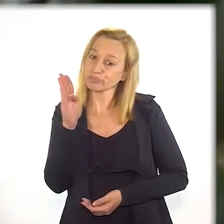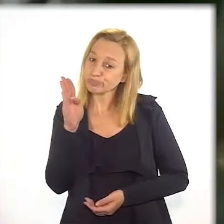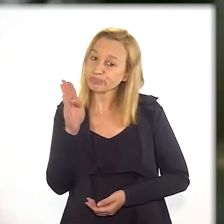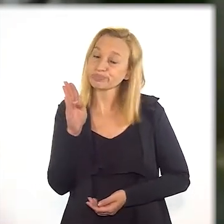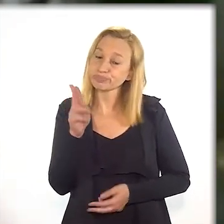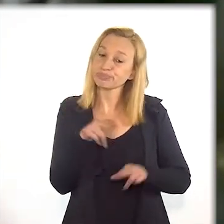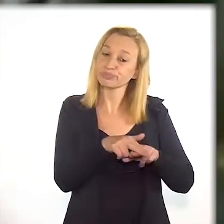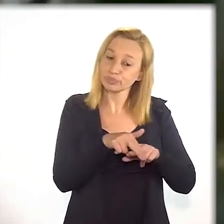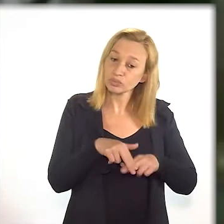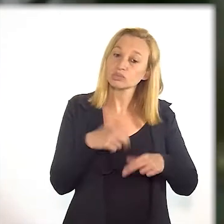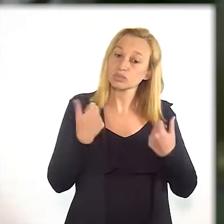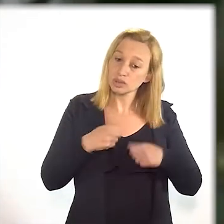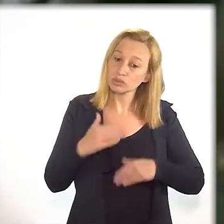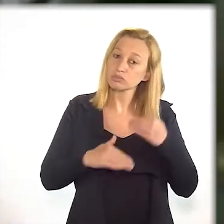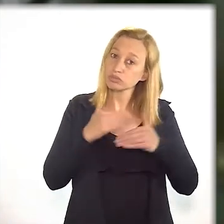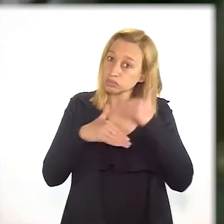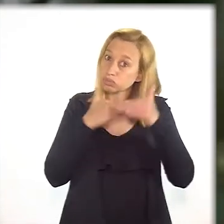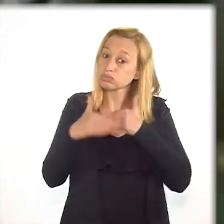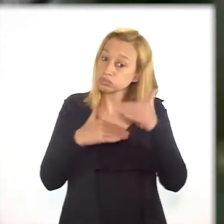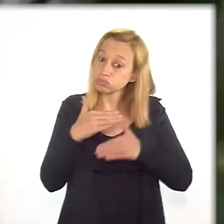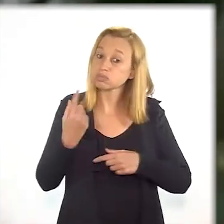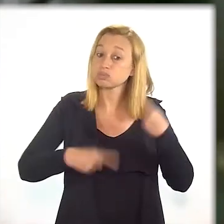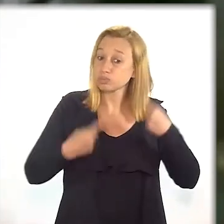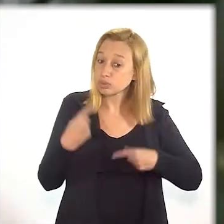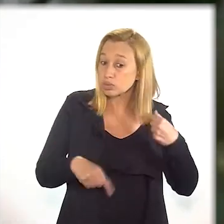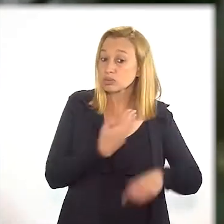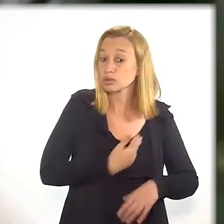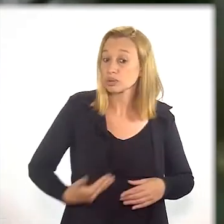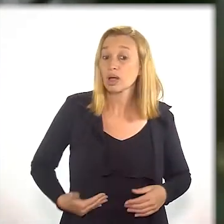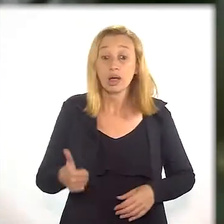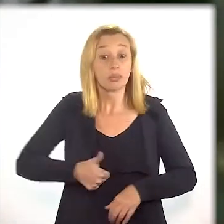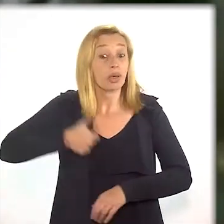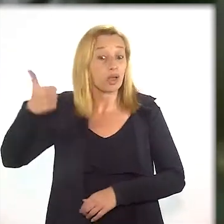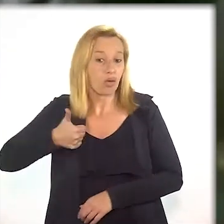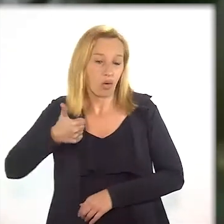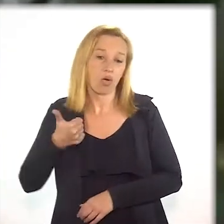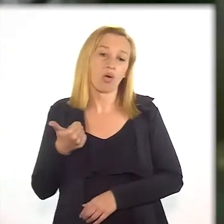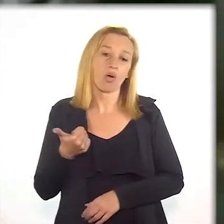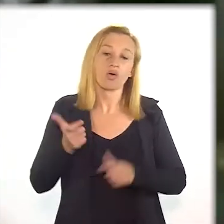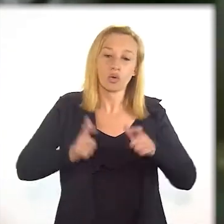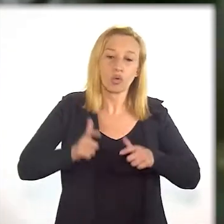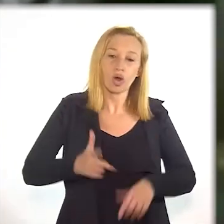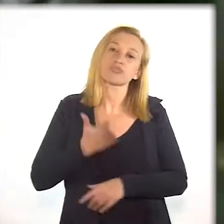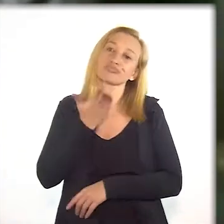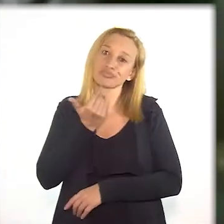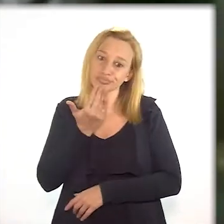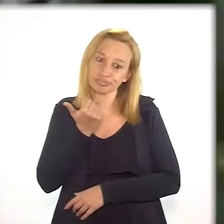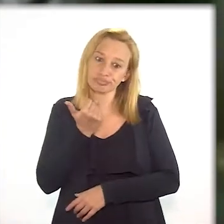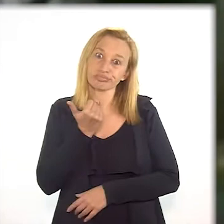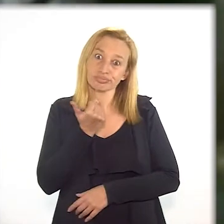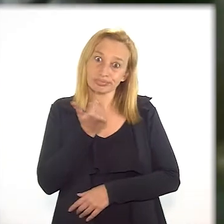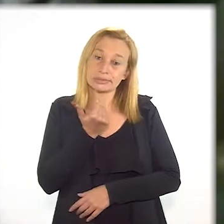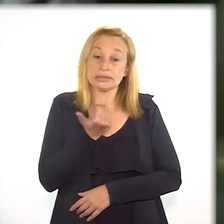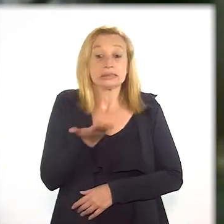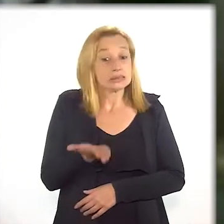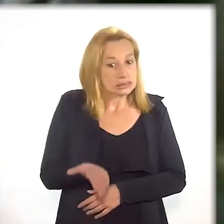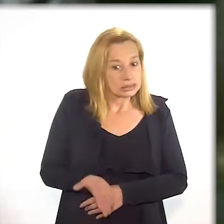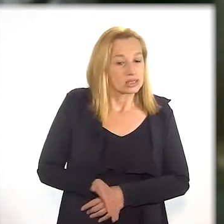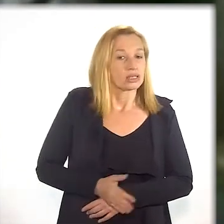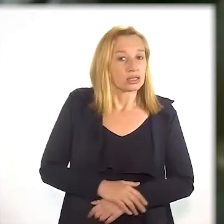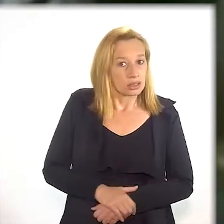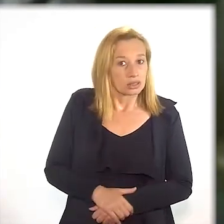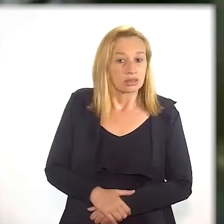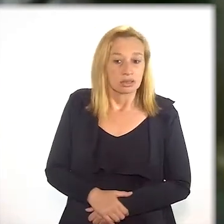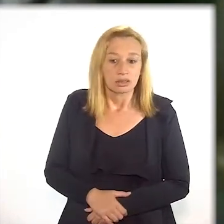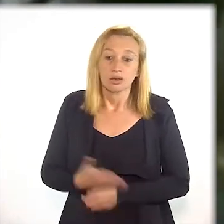grandes pontos que precisamos avançar em termos de políticas públicas para melhora desse ambiente alimentar. Acredito que as nossas